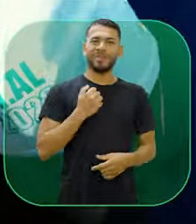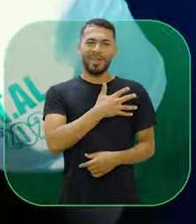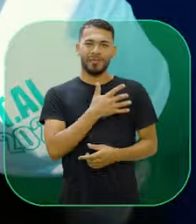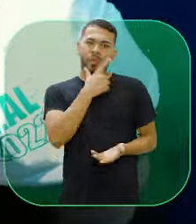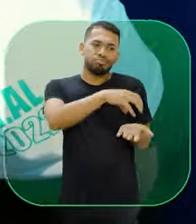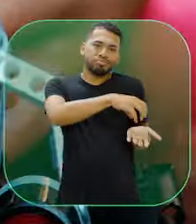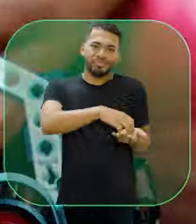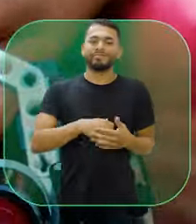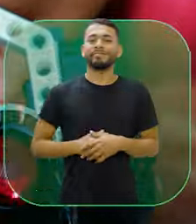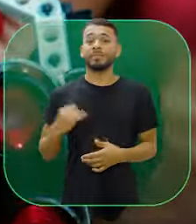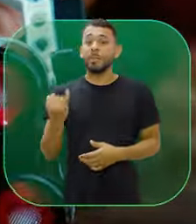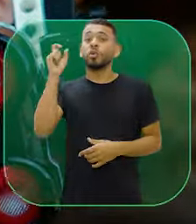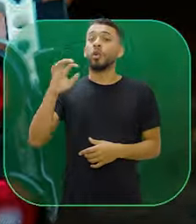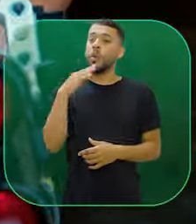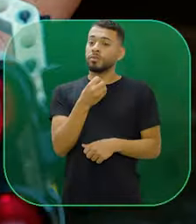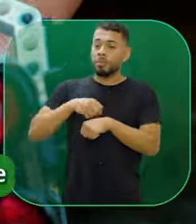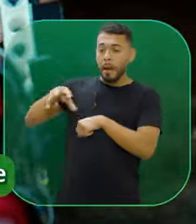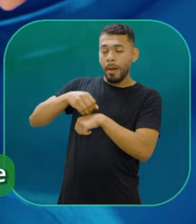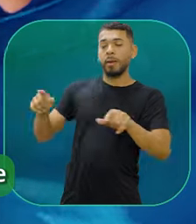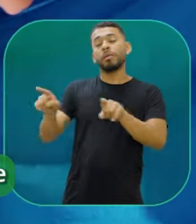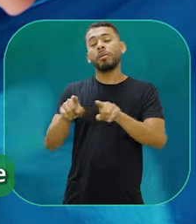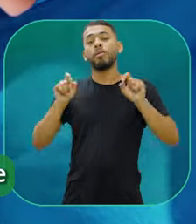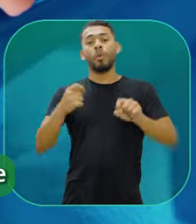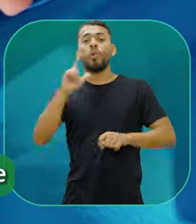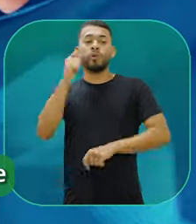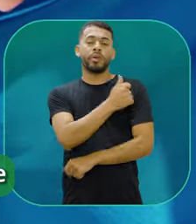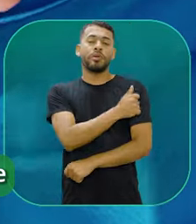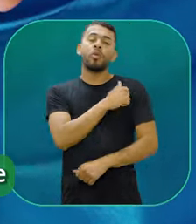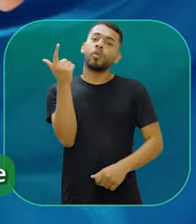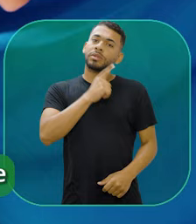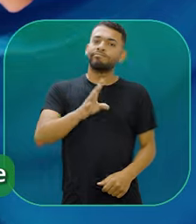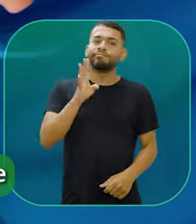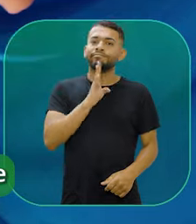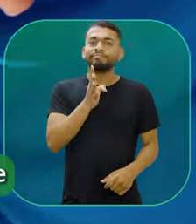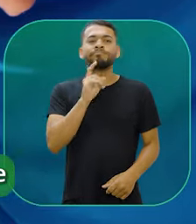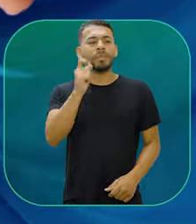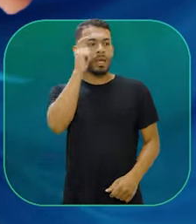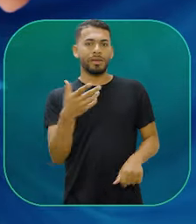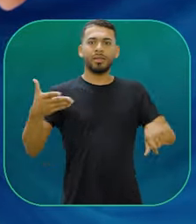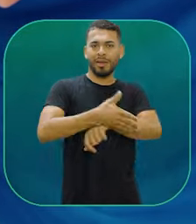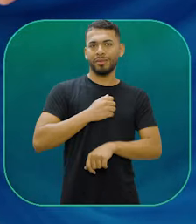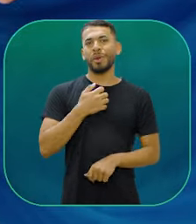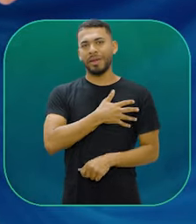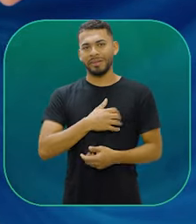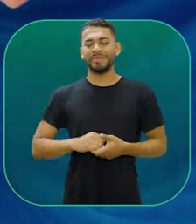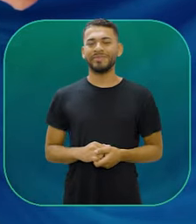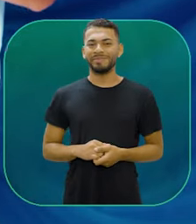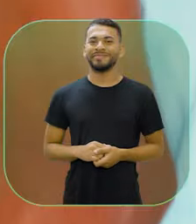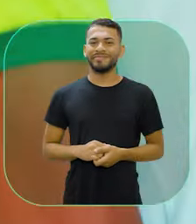muito importante tanto para o conhecimento ser repassado, tanto para que os outros alunos tenham interesse em entrar no Instituto Federal